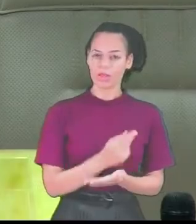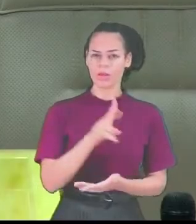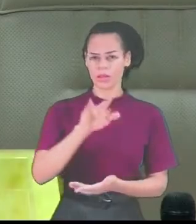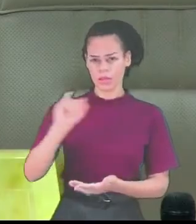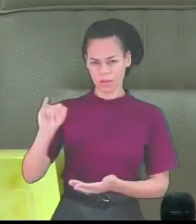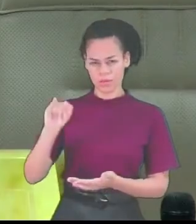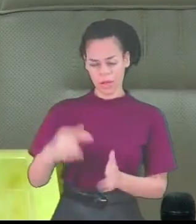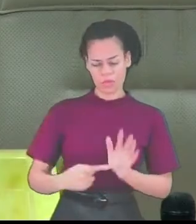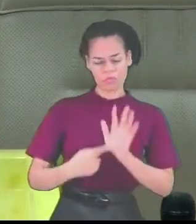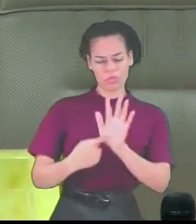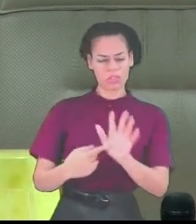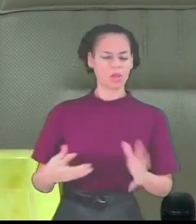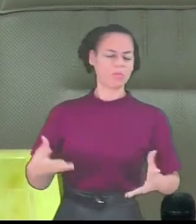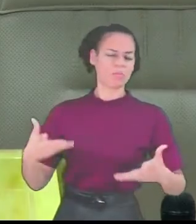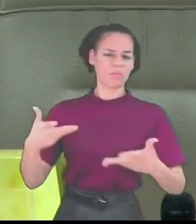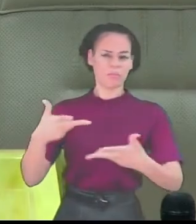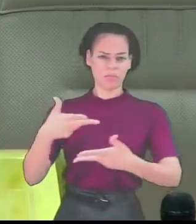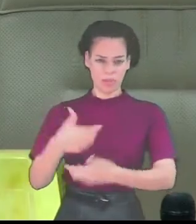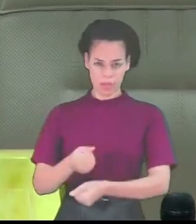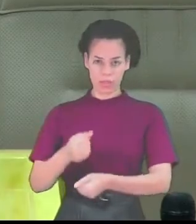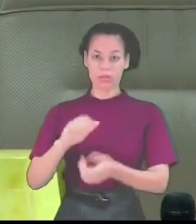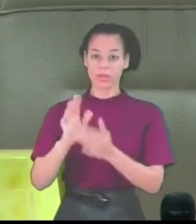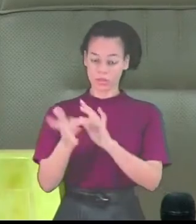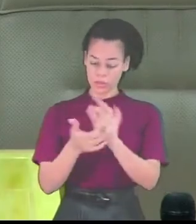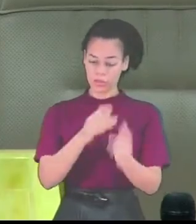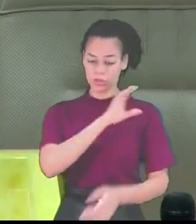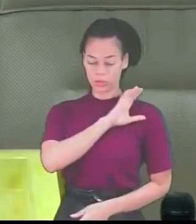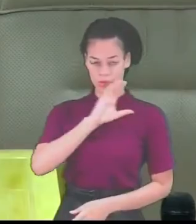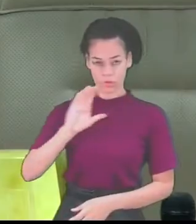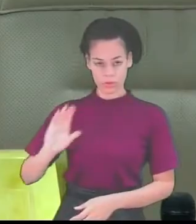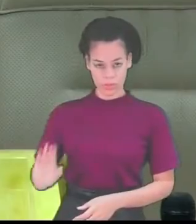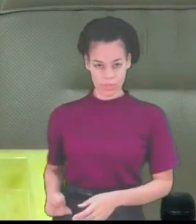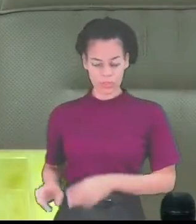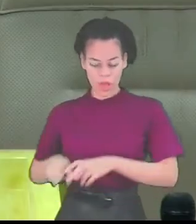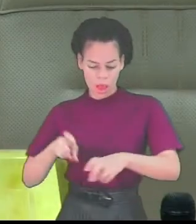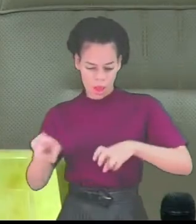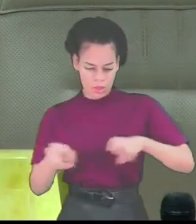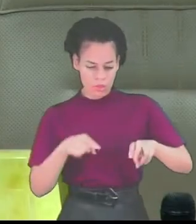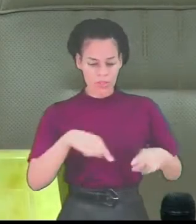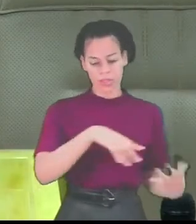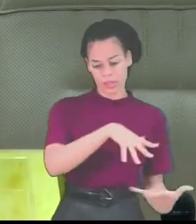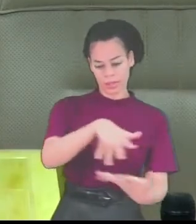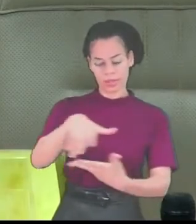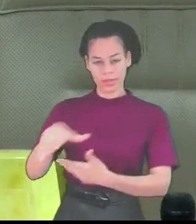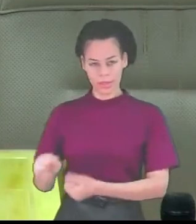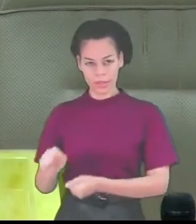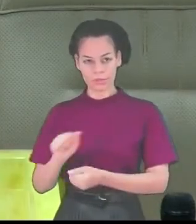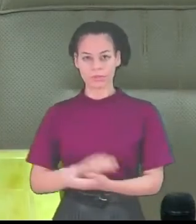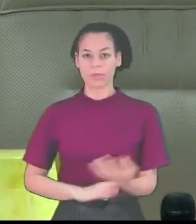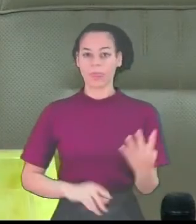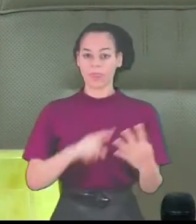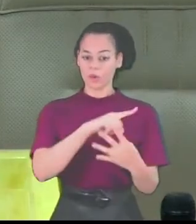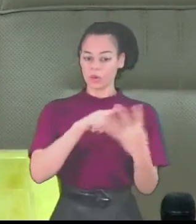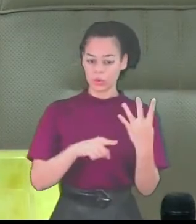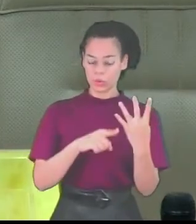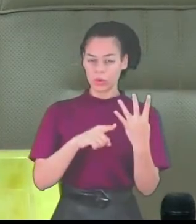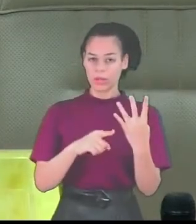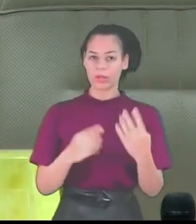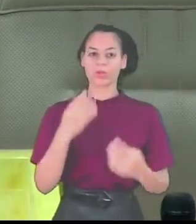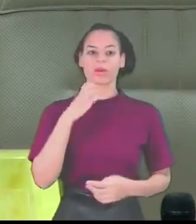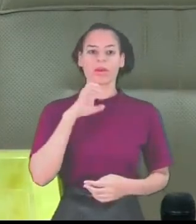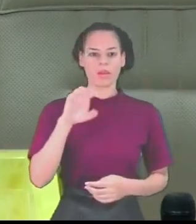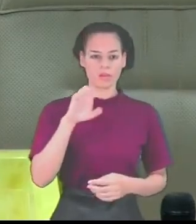excelência daquilo que Cristo fez na terra enquanto Os Quatros Evangelhos falam